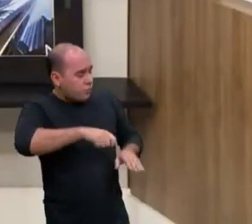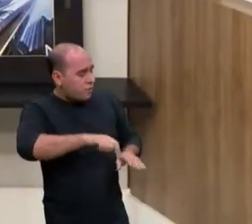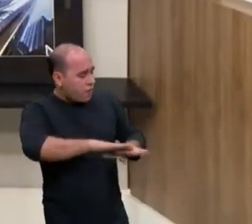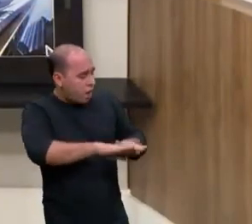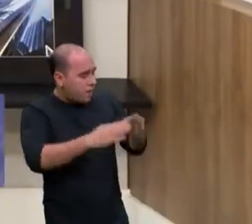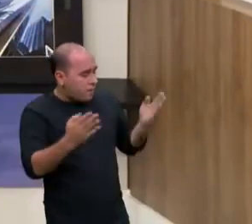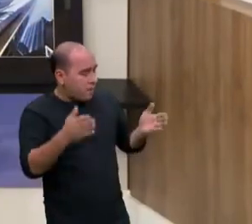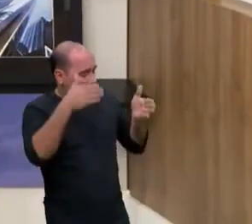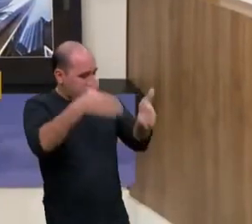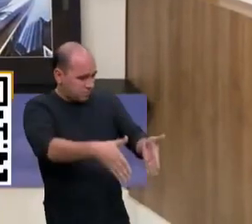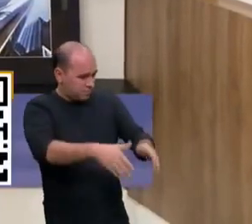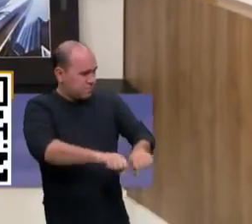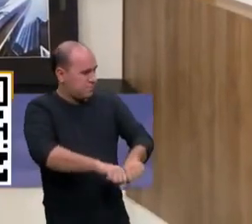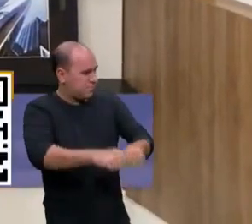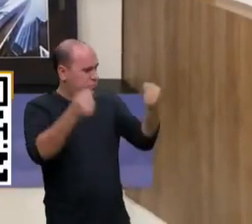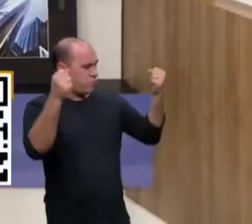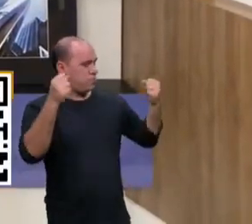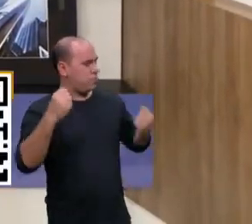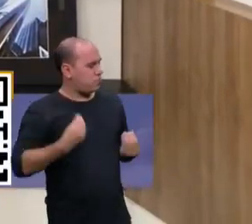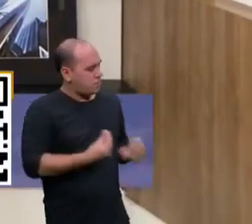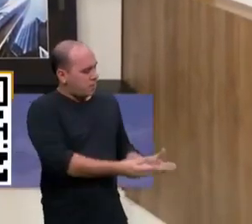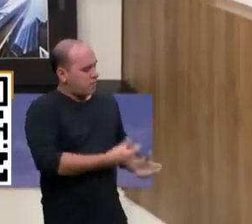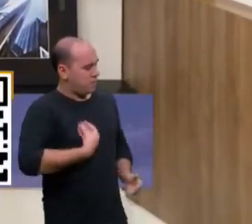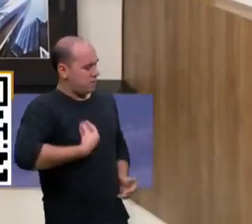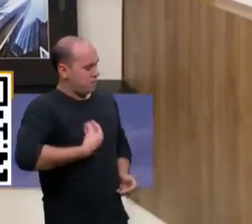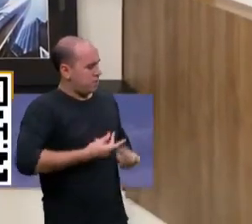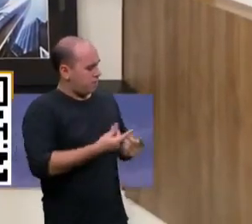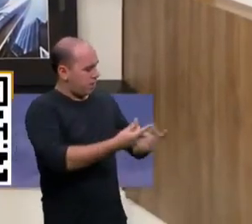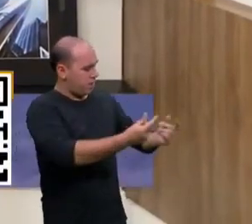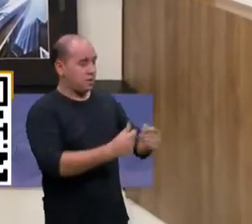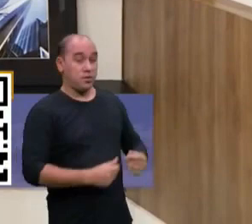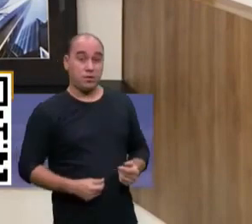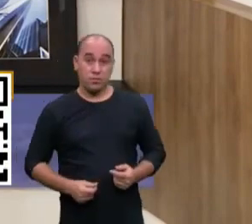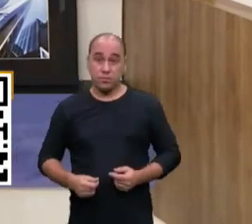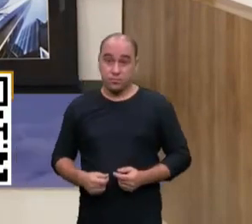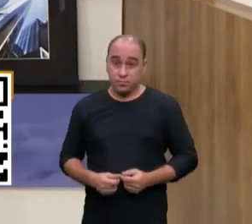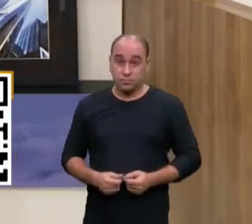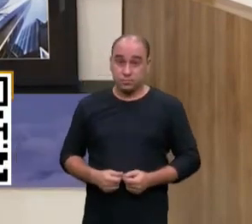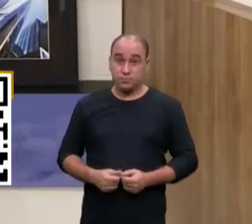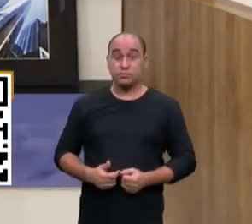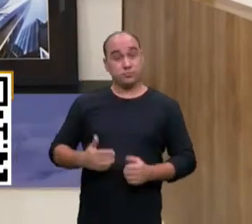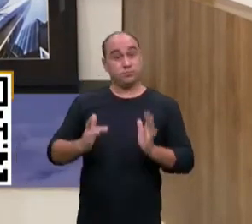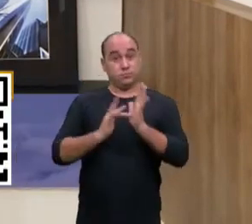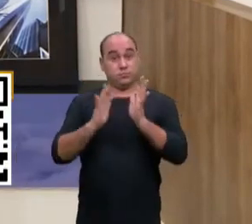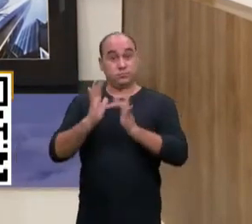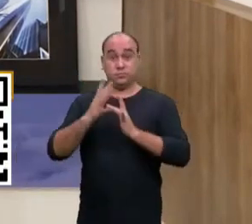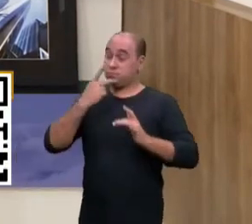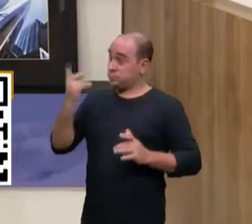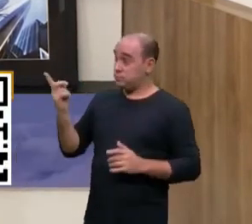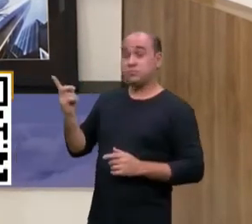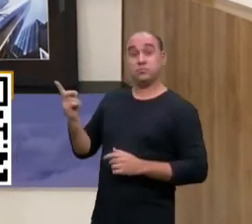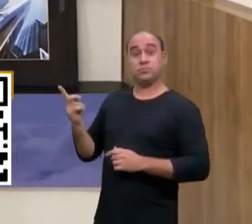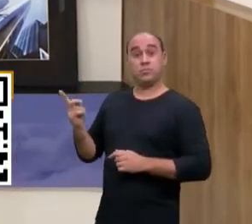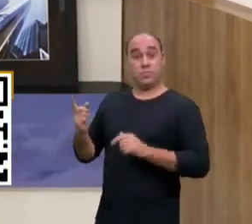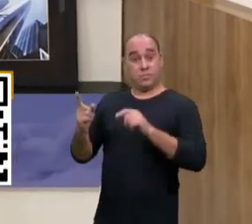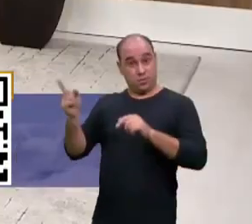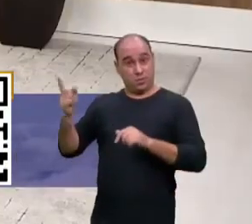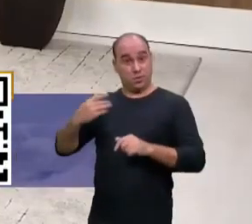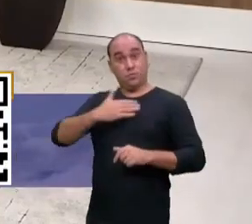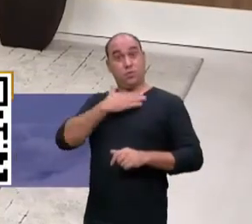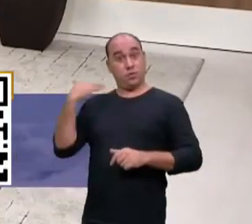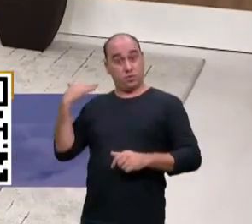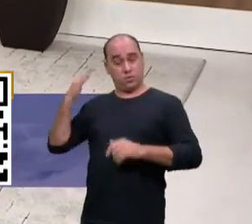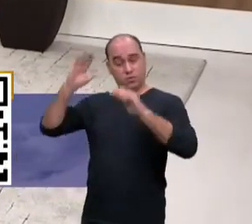é Jesus Jesus morreu foi sepultado e ressucitou tá vivo e ele pode dizer o que acontece depois da